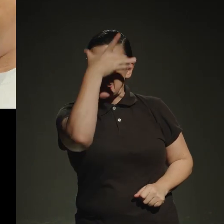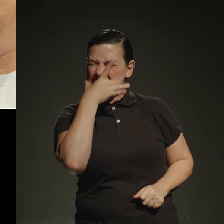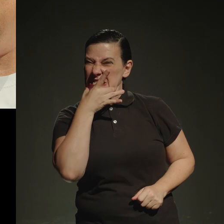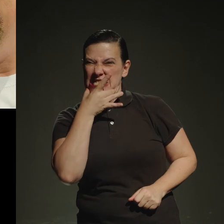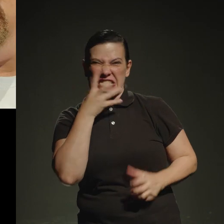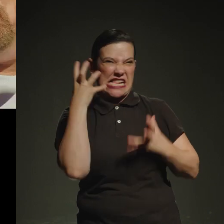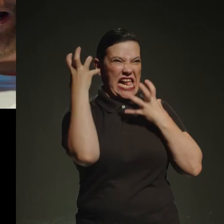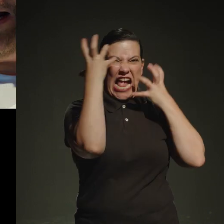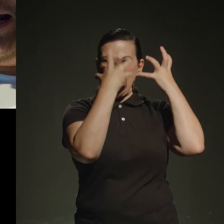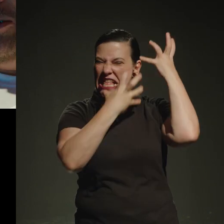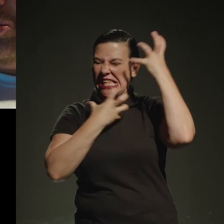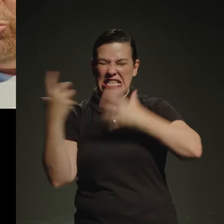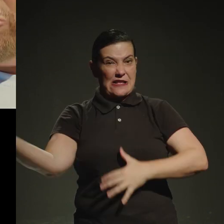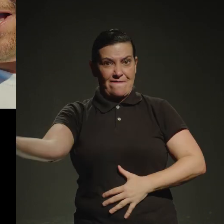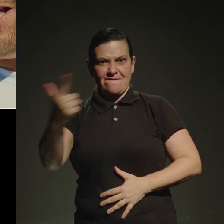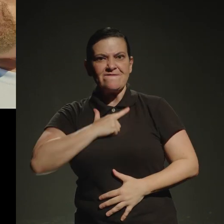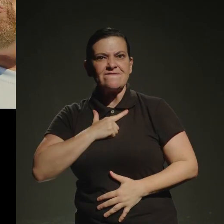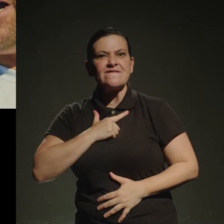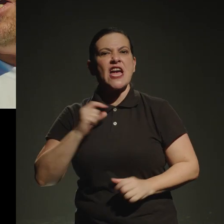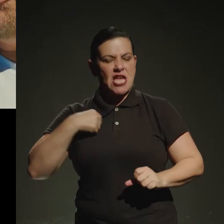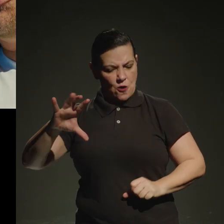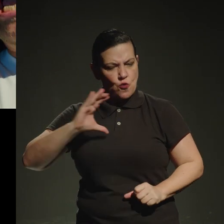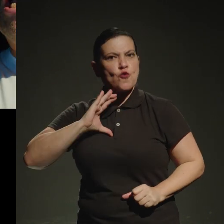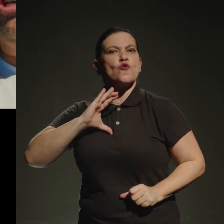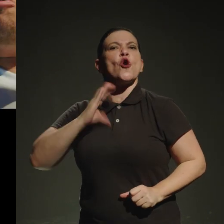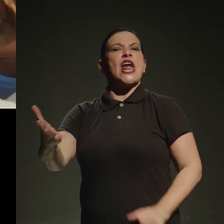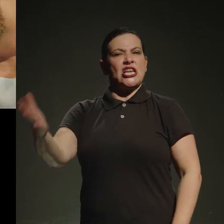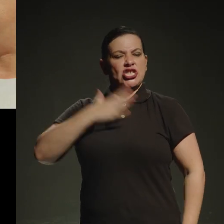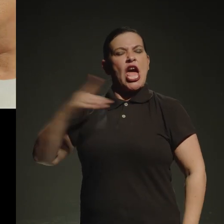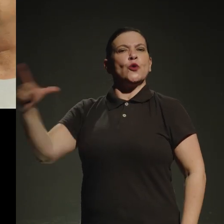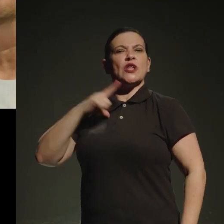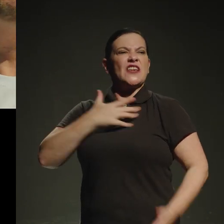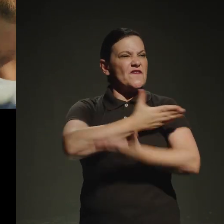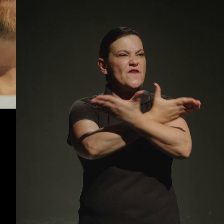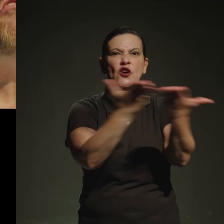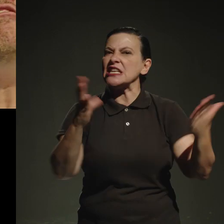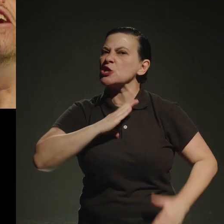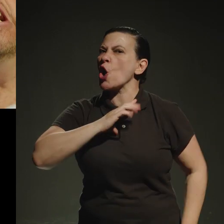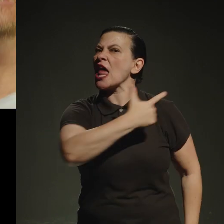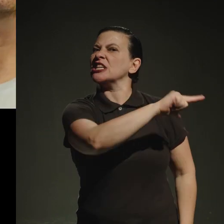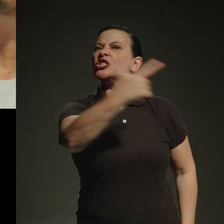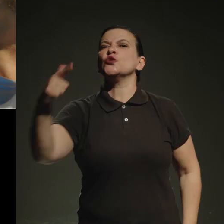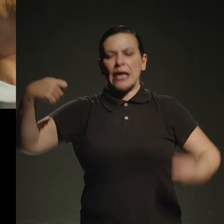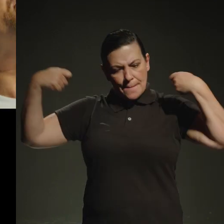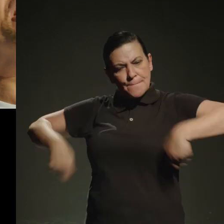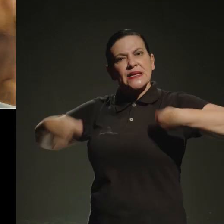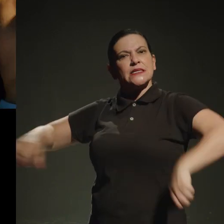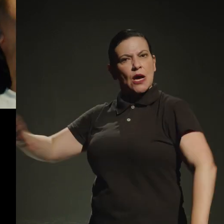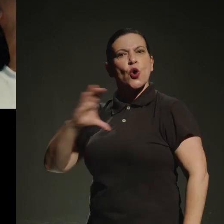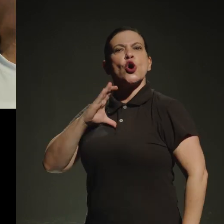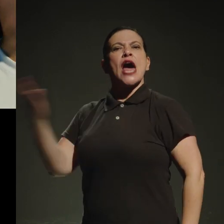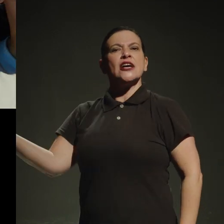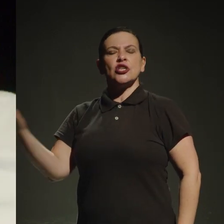mais esta outra em tua carantonha medonha, cheia de crocotós. Cojones! Usted não